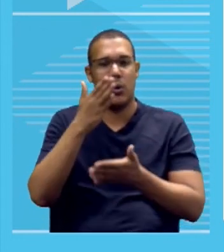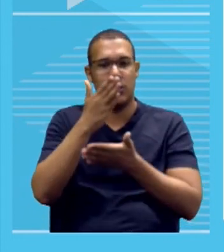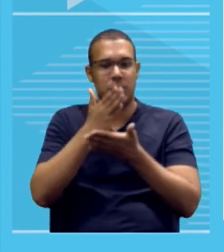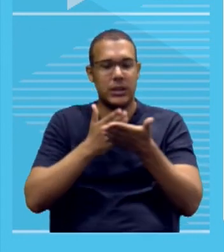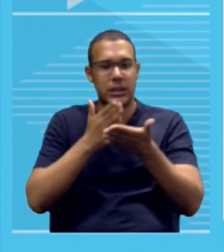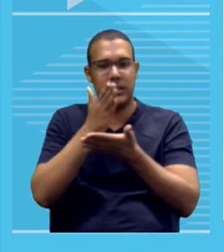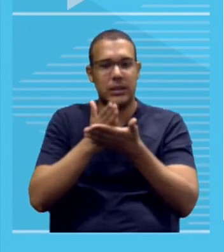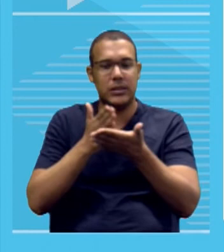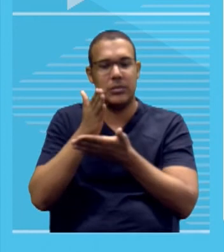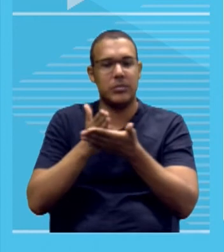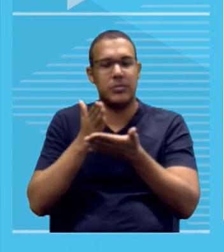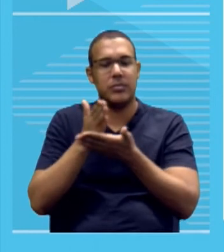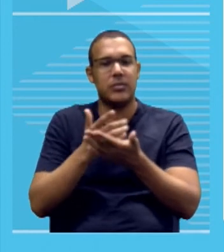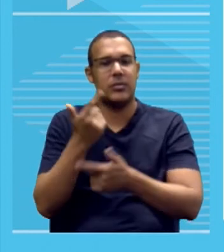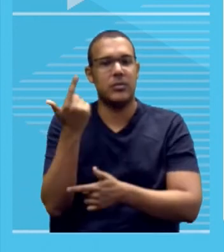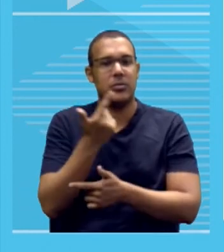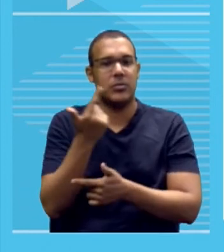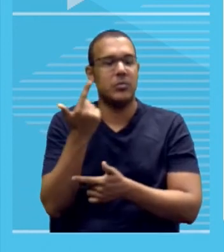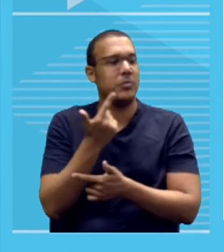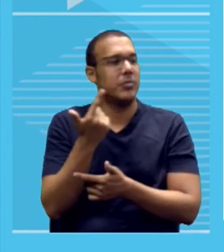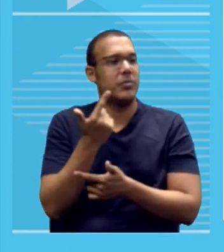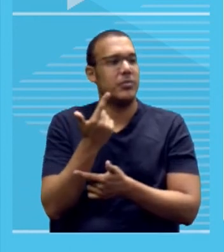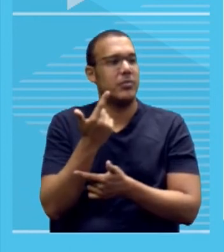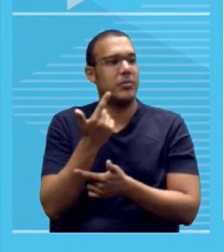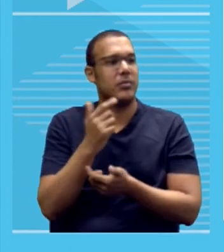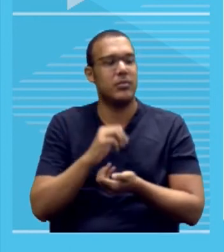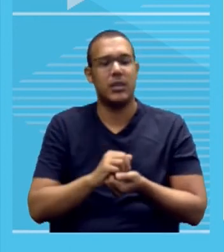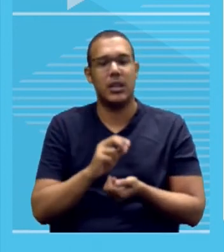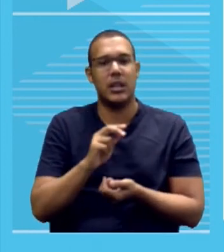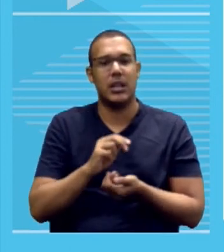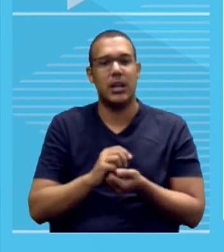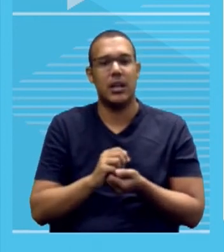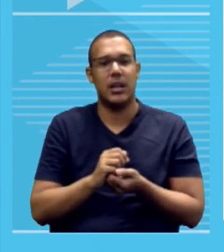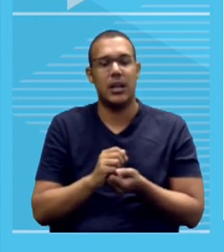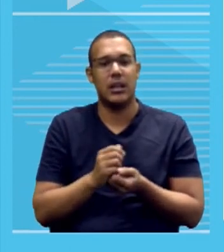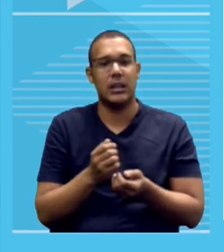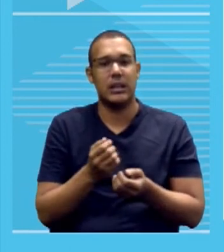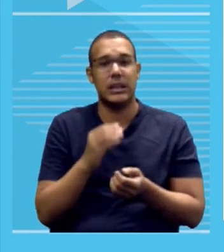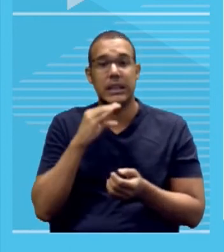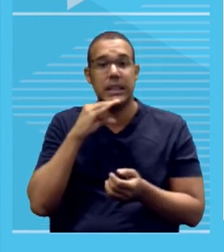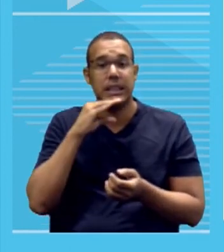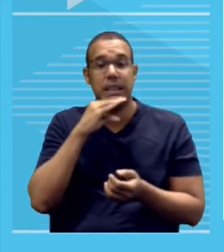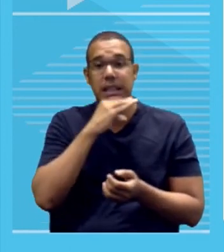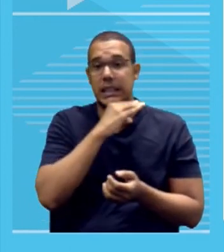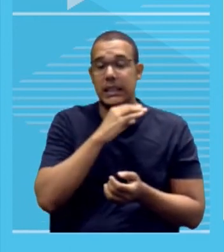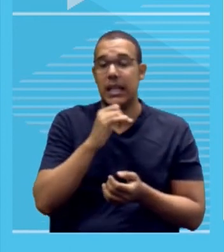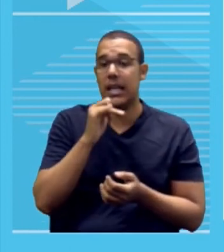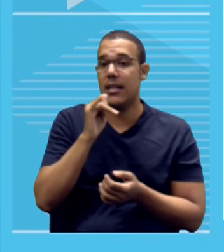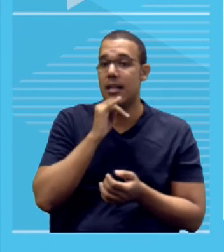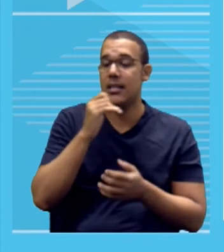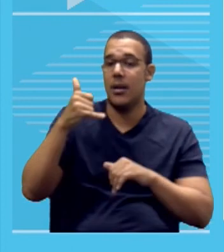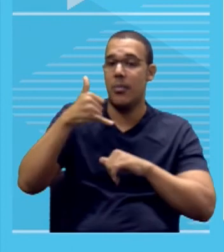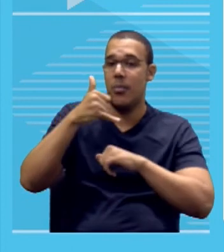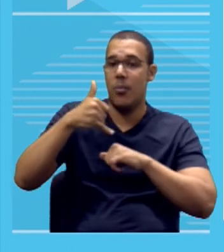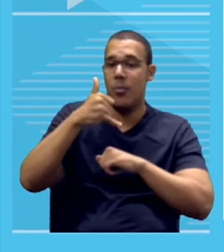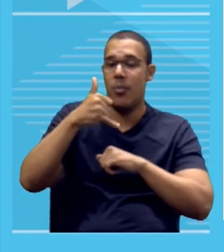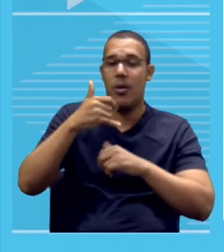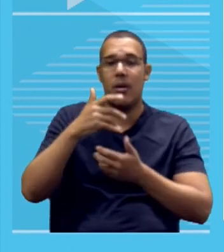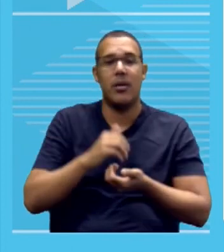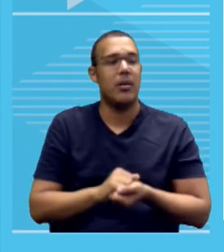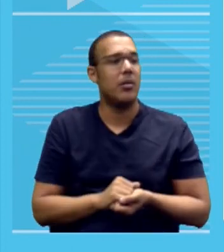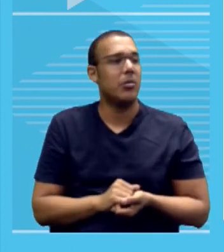as Pimentas Nobel tio Olha aí no número 2 eu tenho Hit skate esquente o óleo na panela e